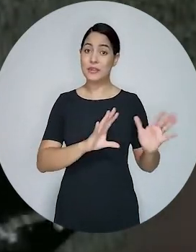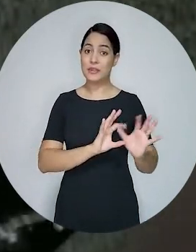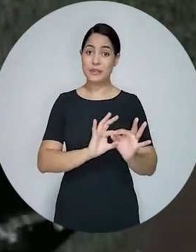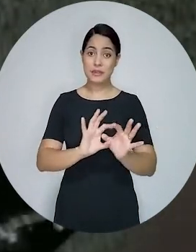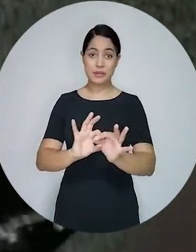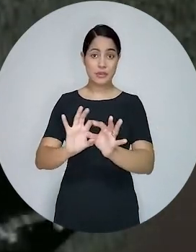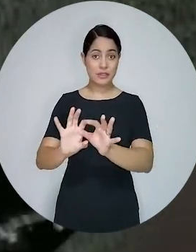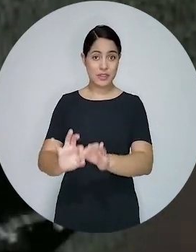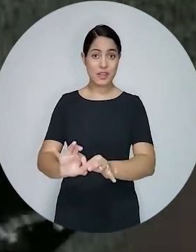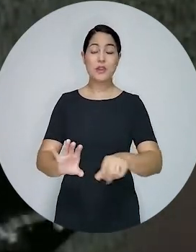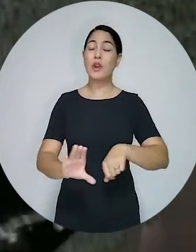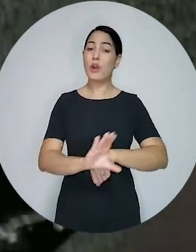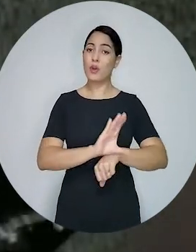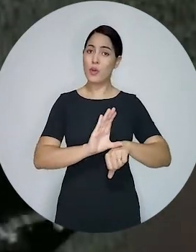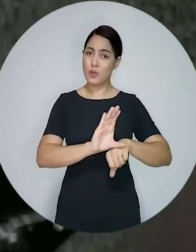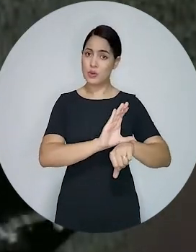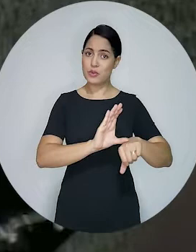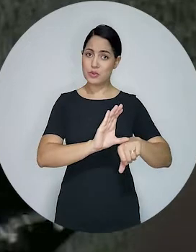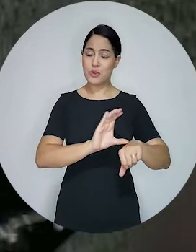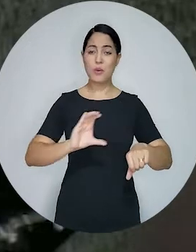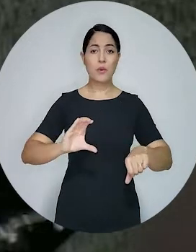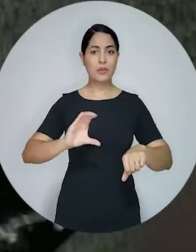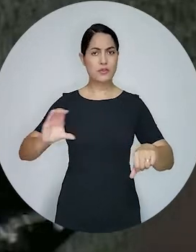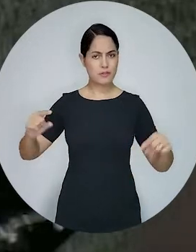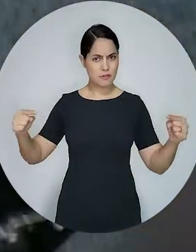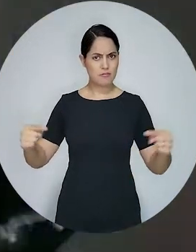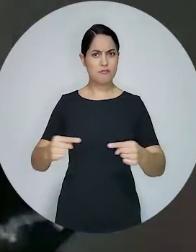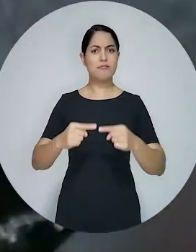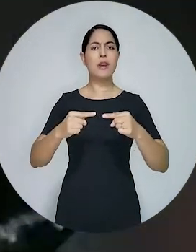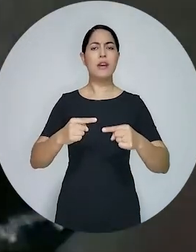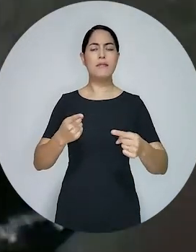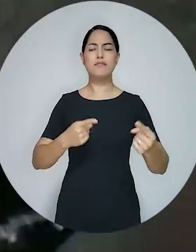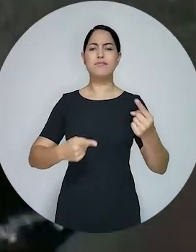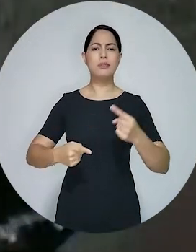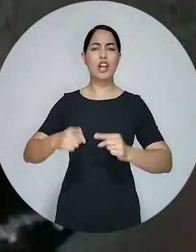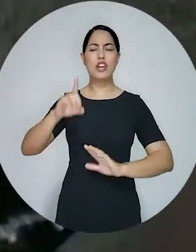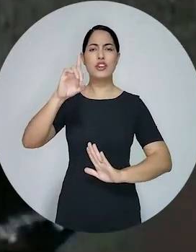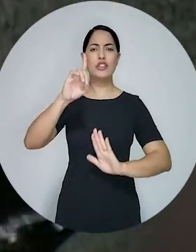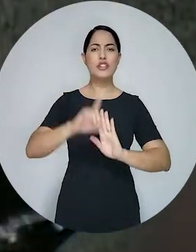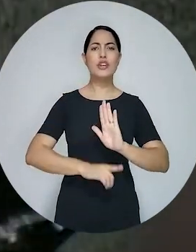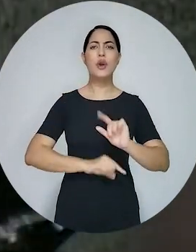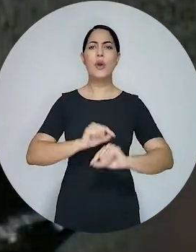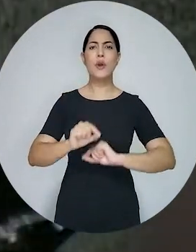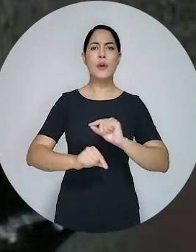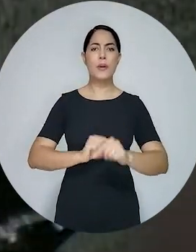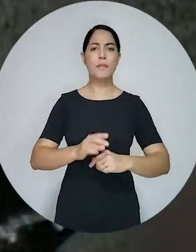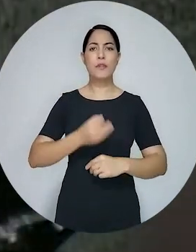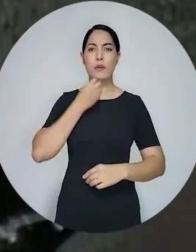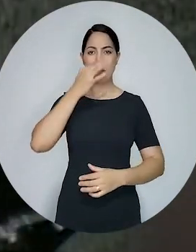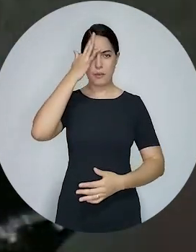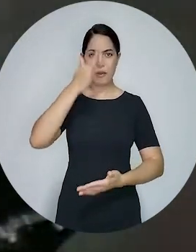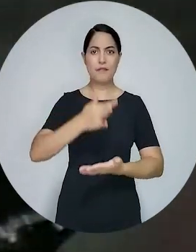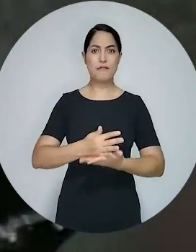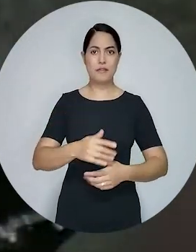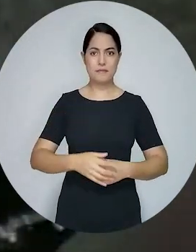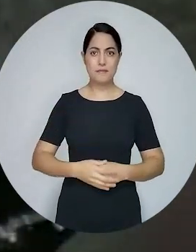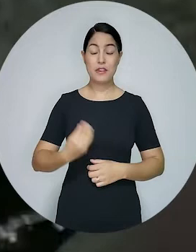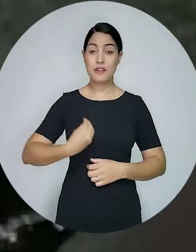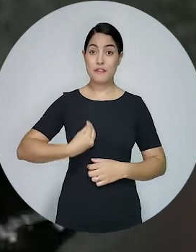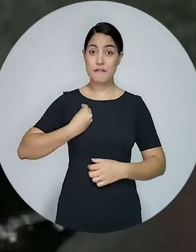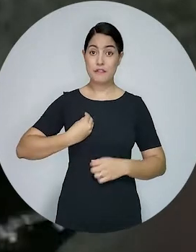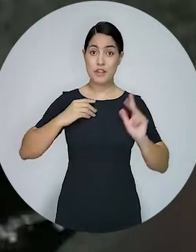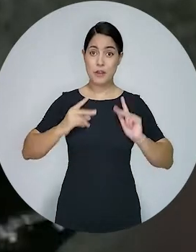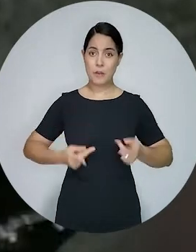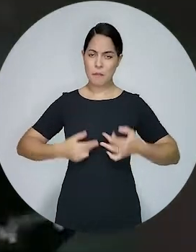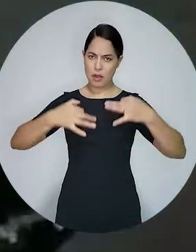a integração com os valores da Constituição Federal, o Código Civil avançou na ampliação dos direitos da boa-fé, da